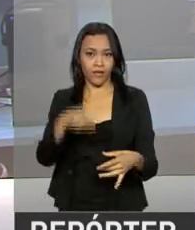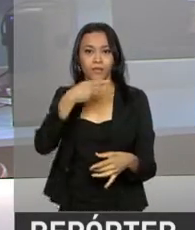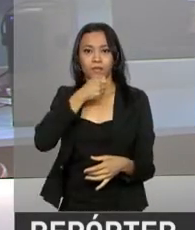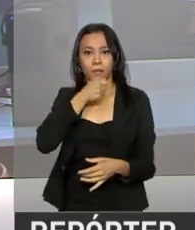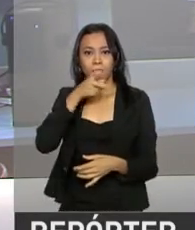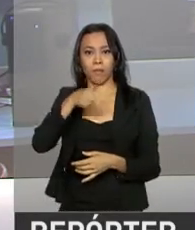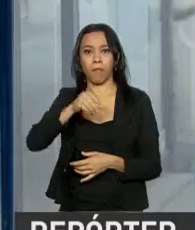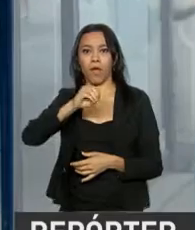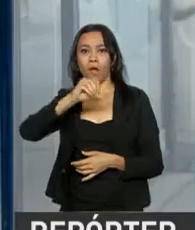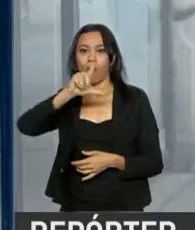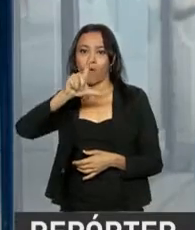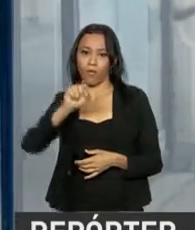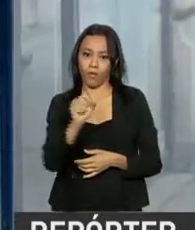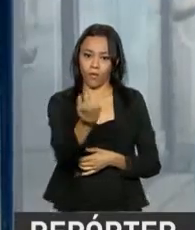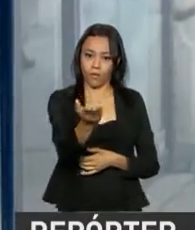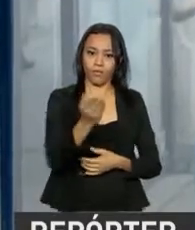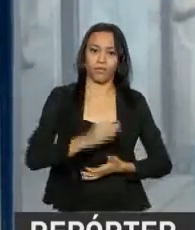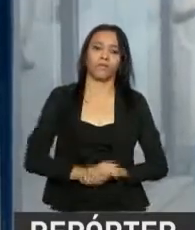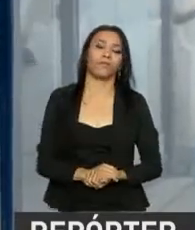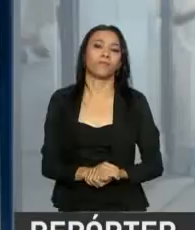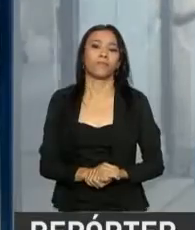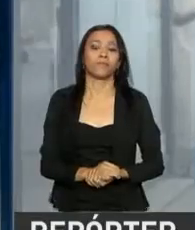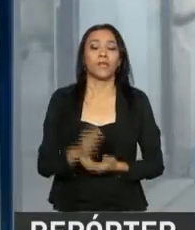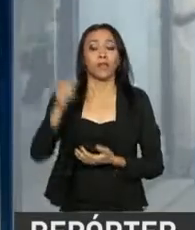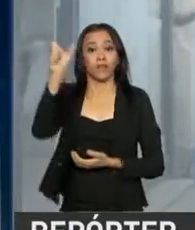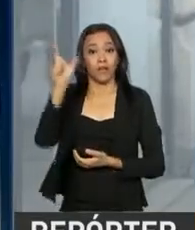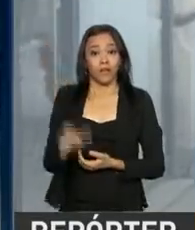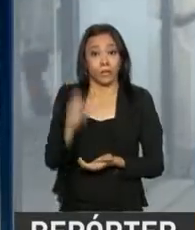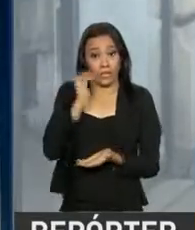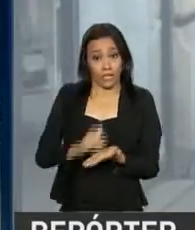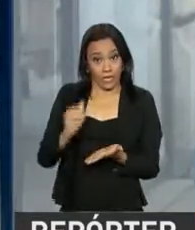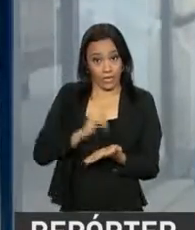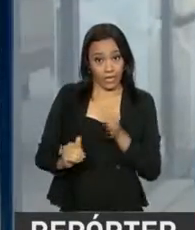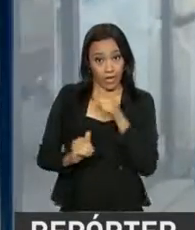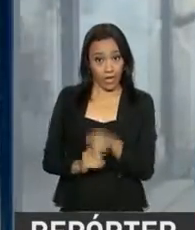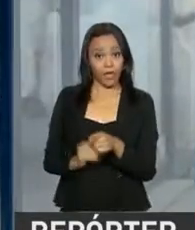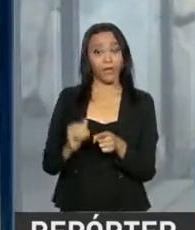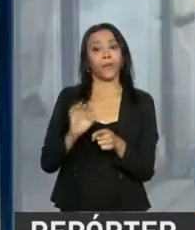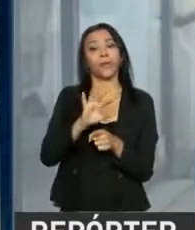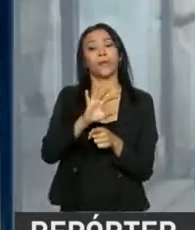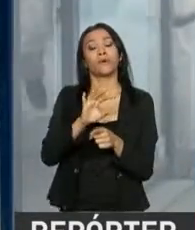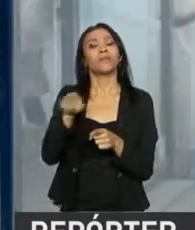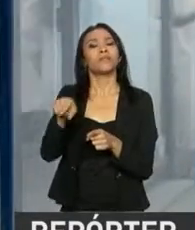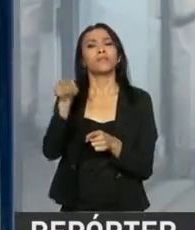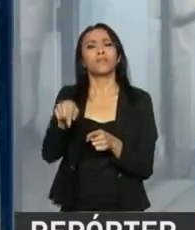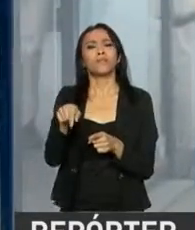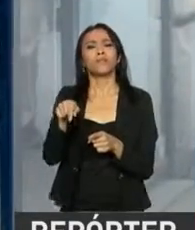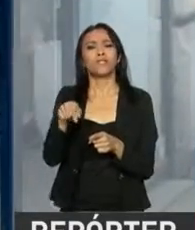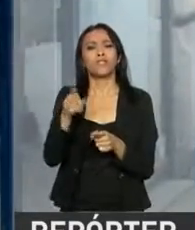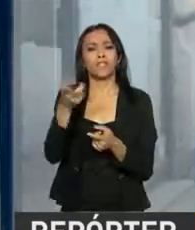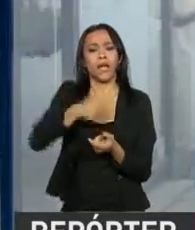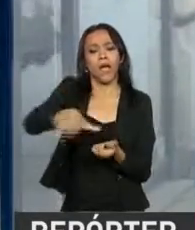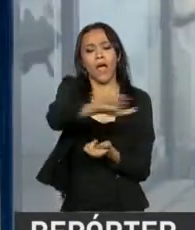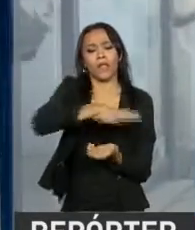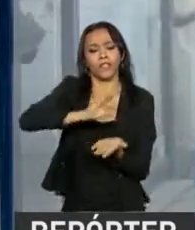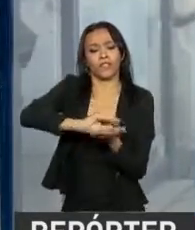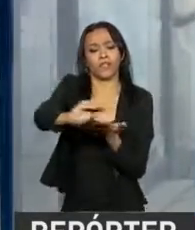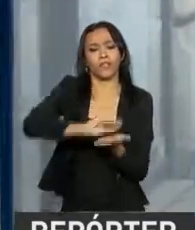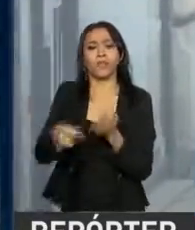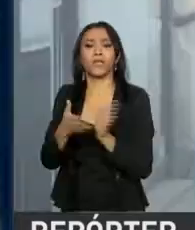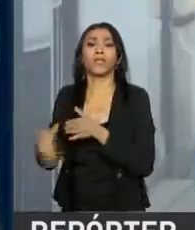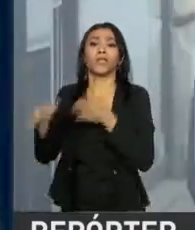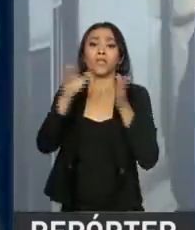La Salvia. O secretário-executivo do Programa de Parcerias de Investimentos, Moreira Franco, e os ministros